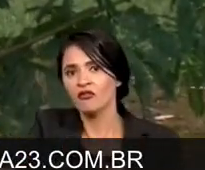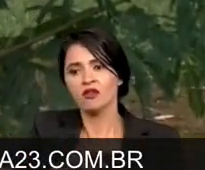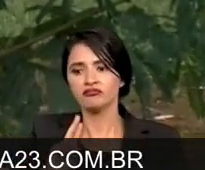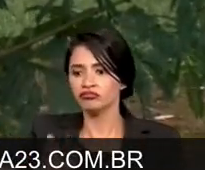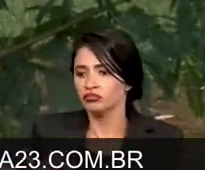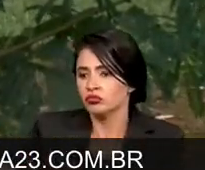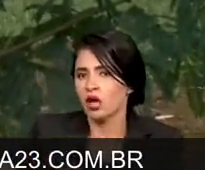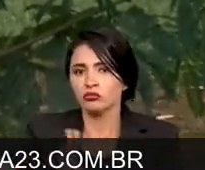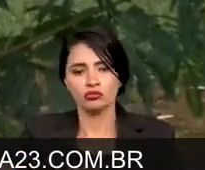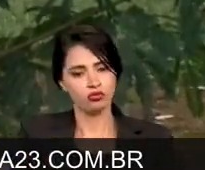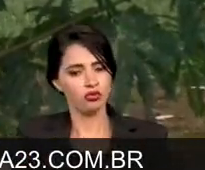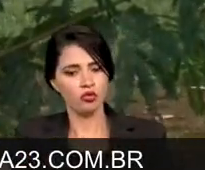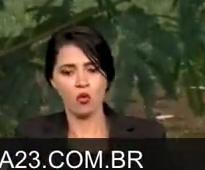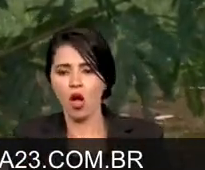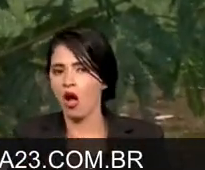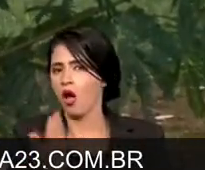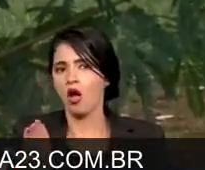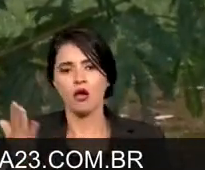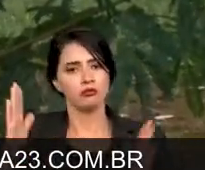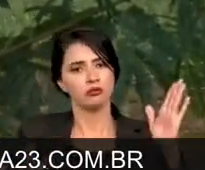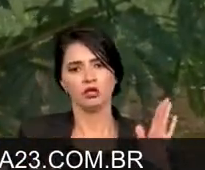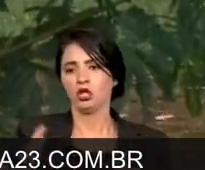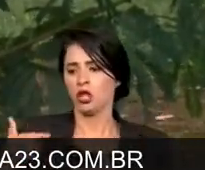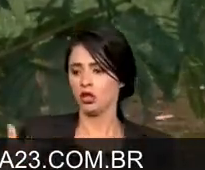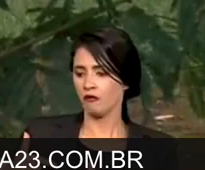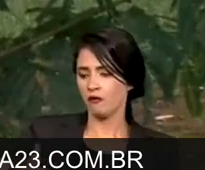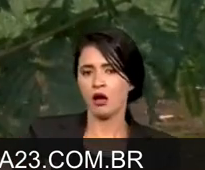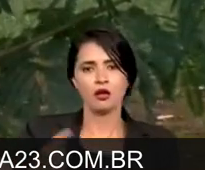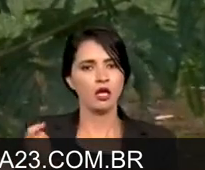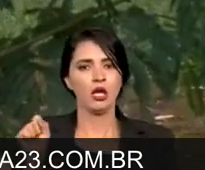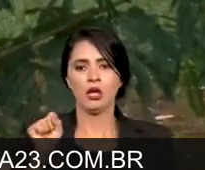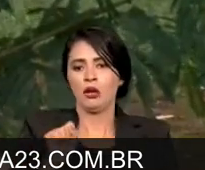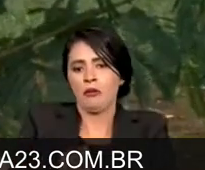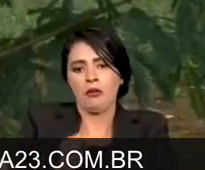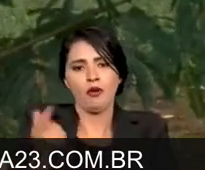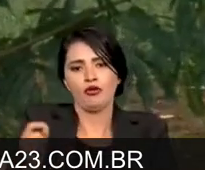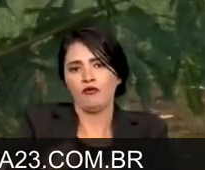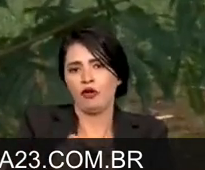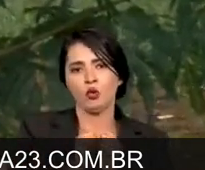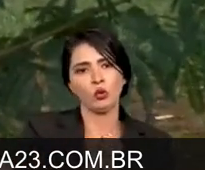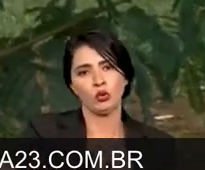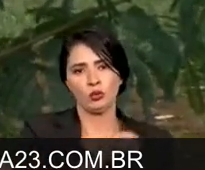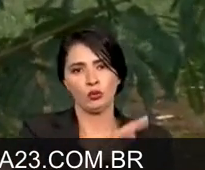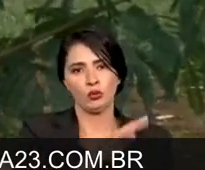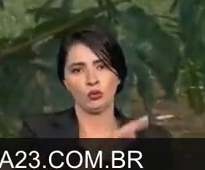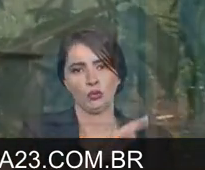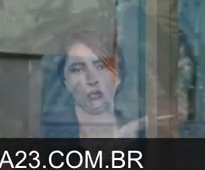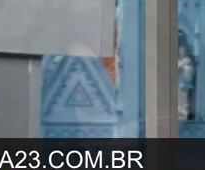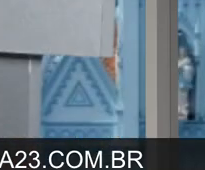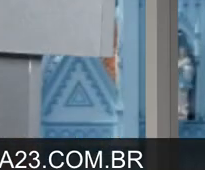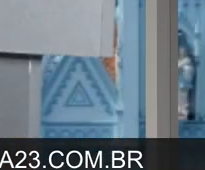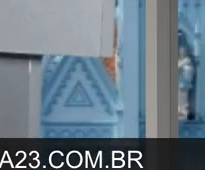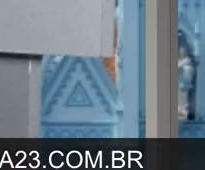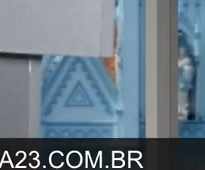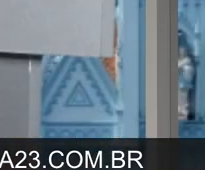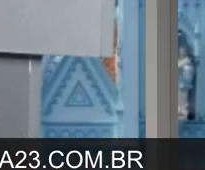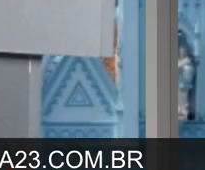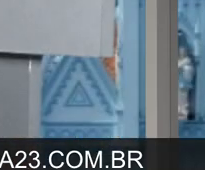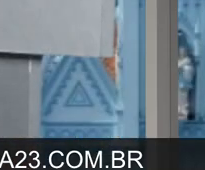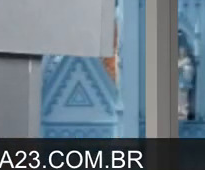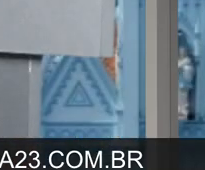seguir a sua vida numa jornada de atividades que não podem ser feitas junto com crianças. É